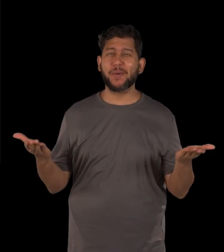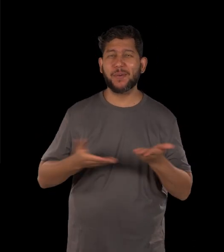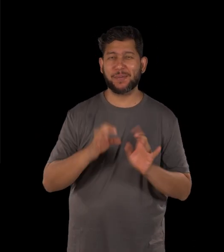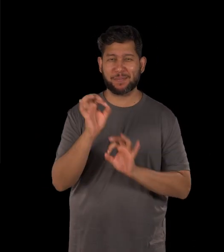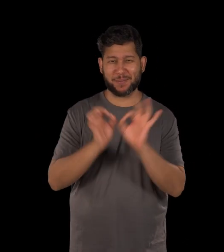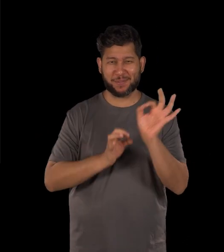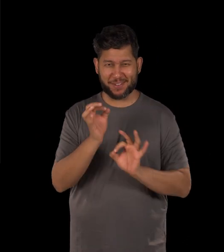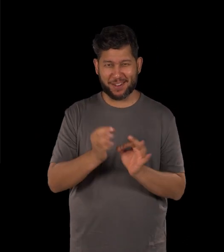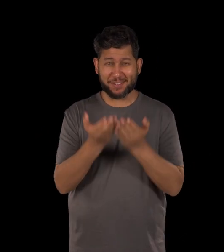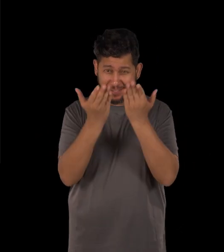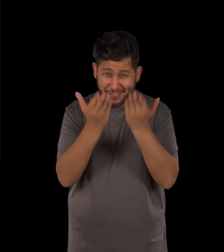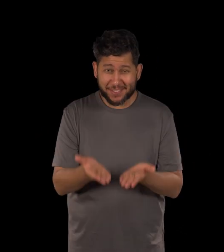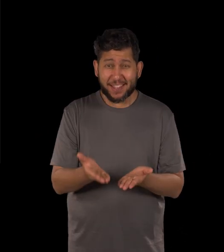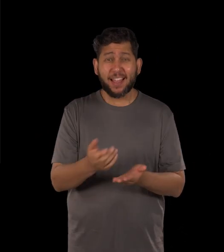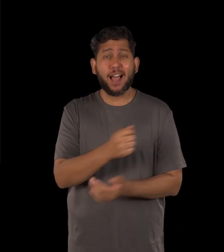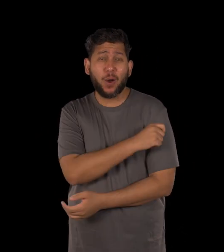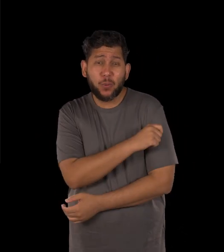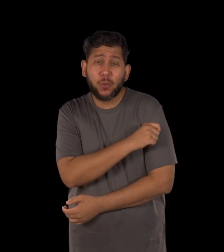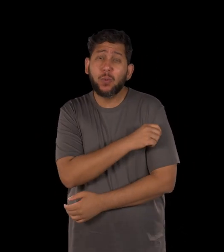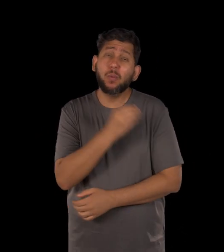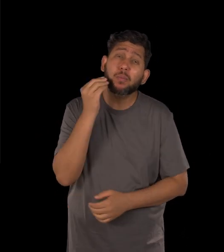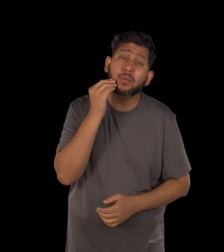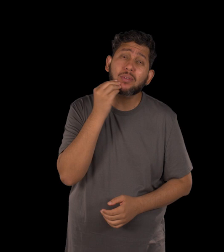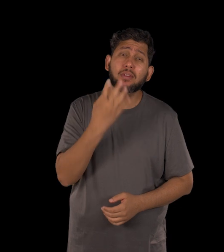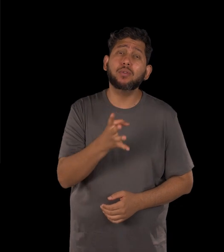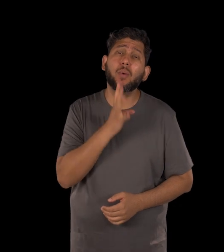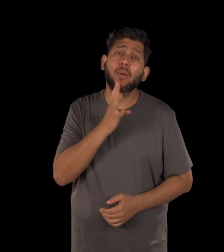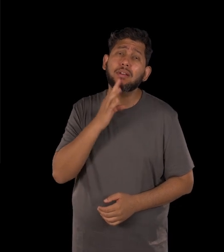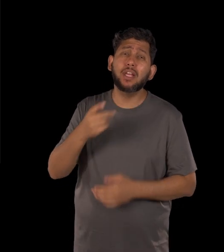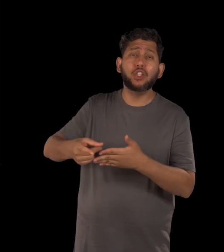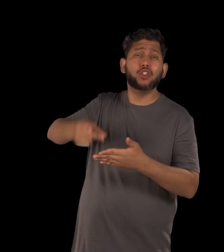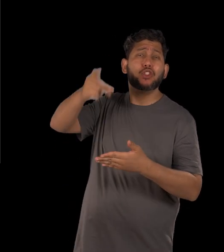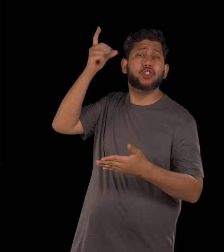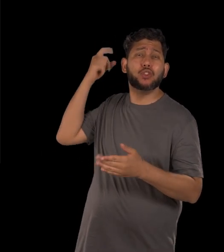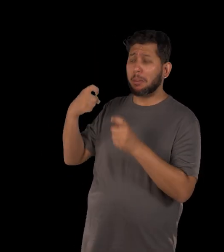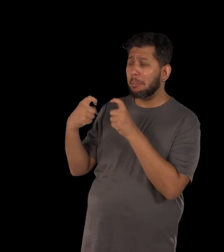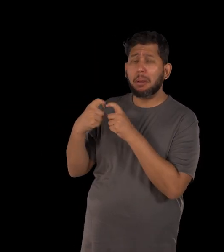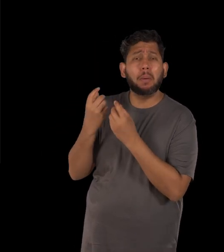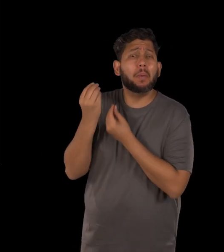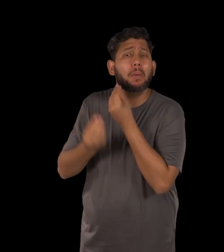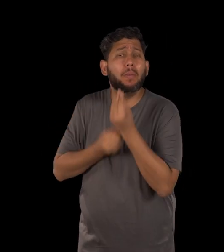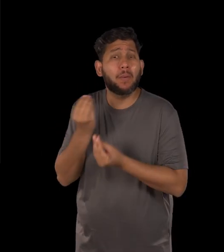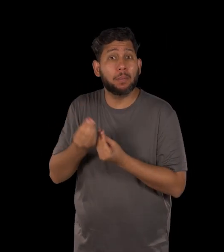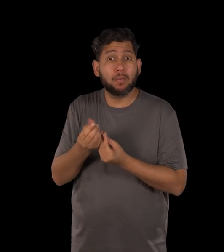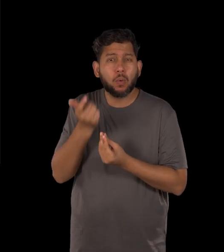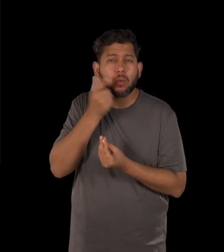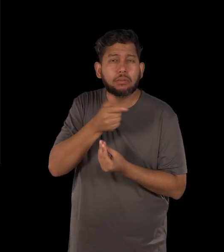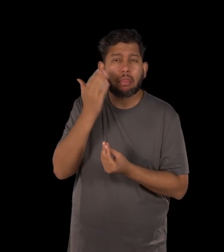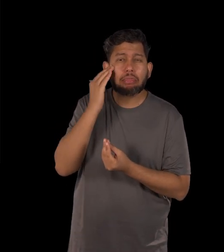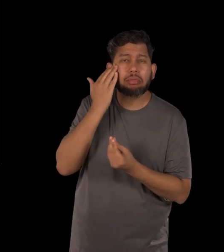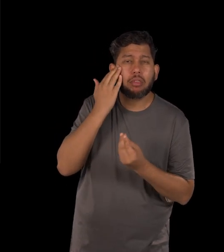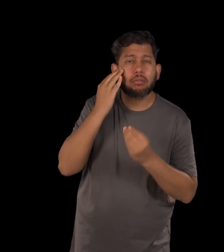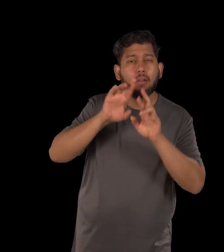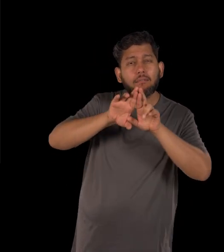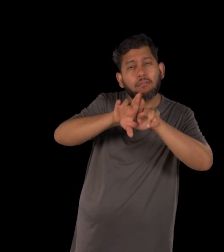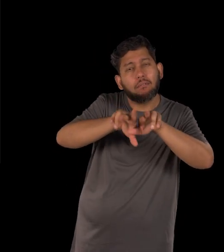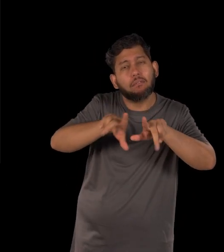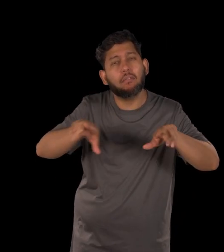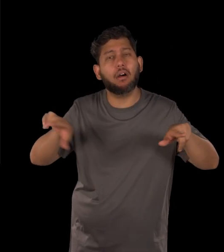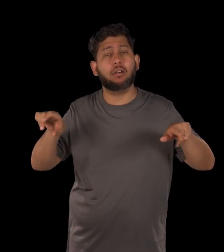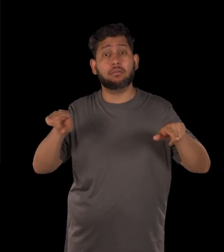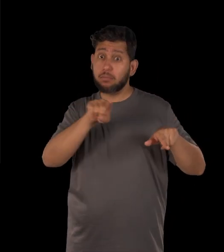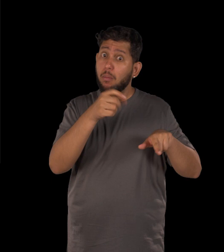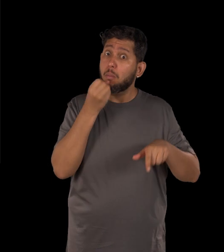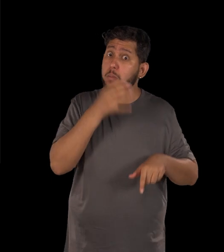projeto oferece ao estudante a oportunidade de conhecer sua história desde os primórdios, além de proporcionar uma visão ampla e concisa de